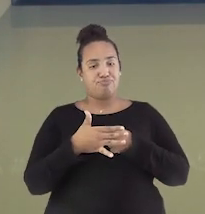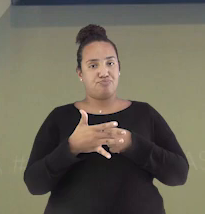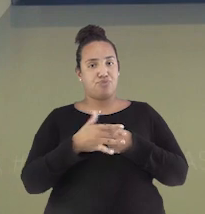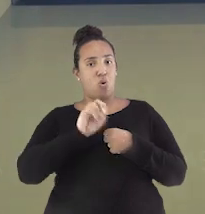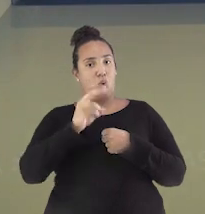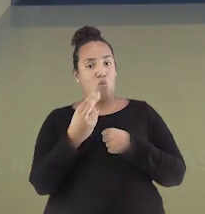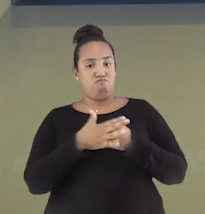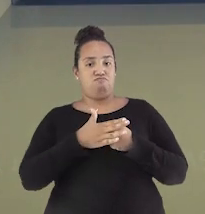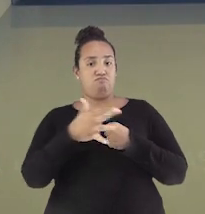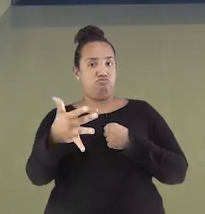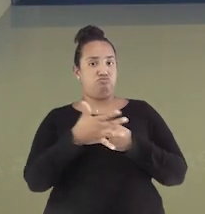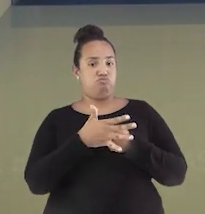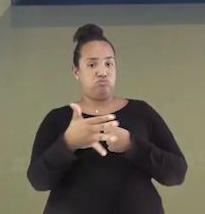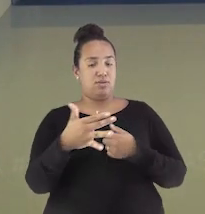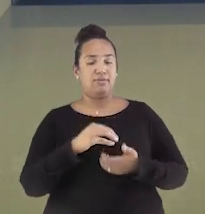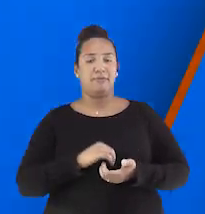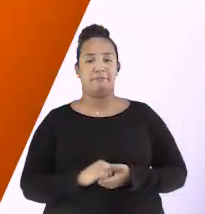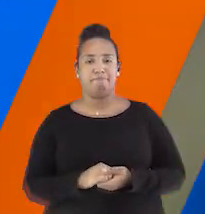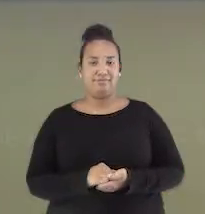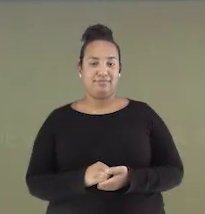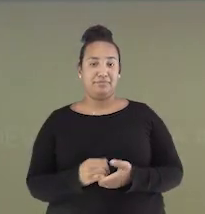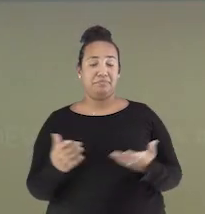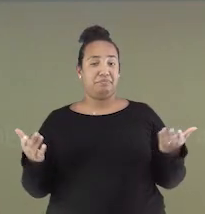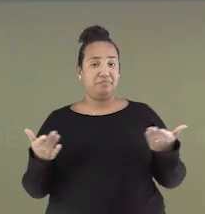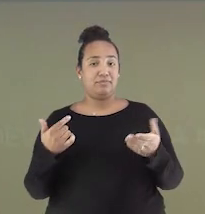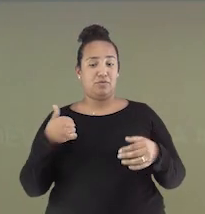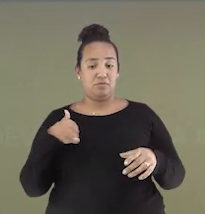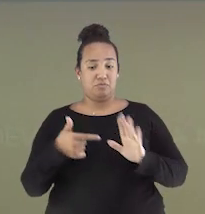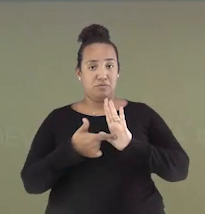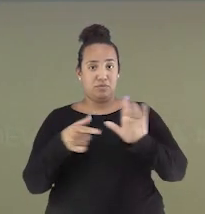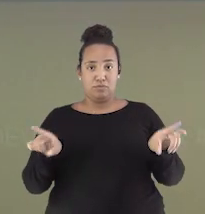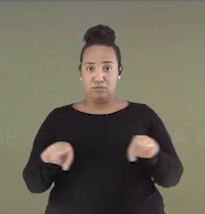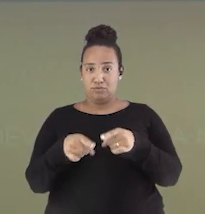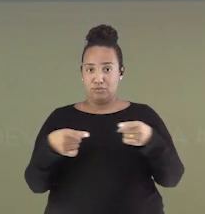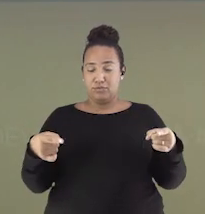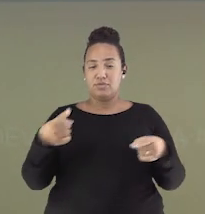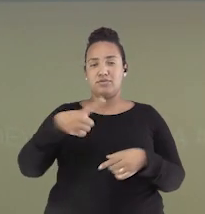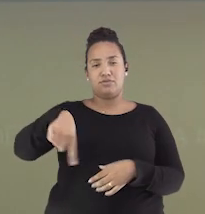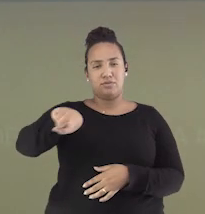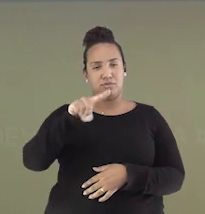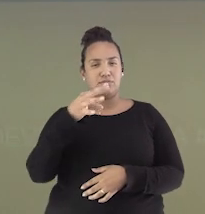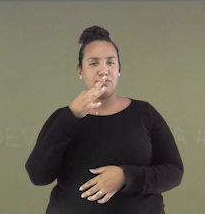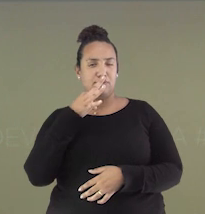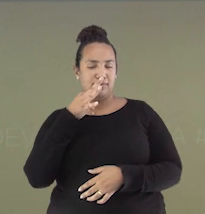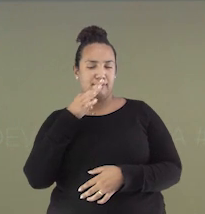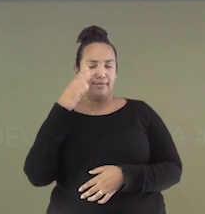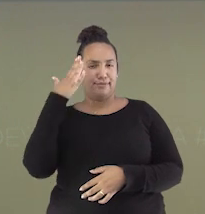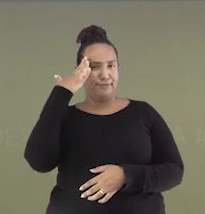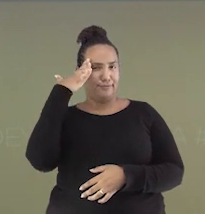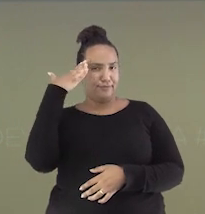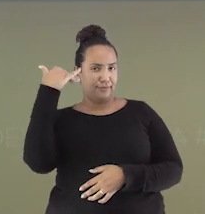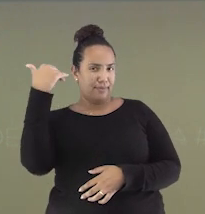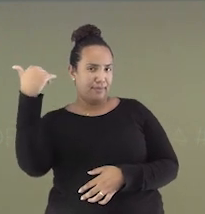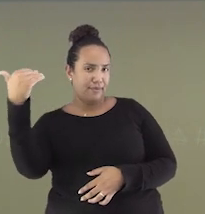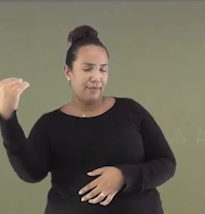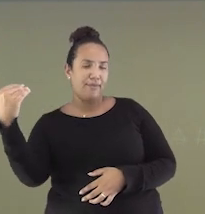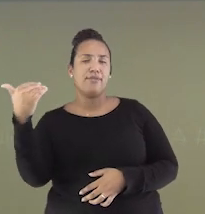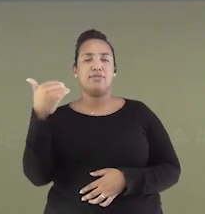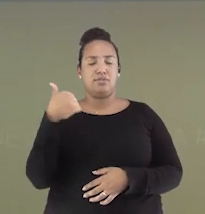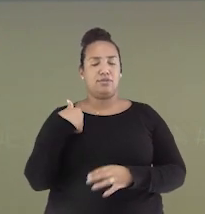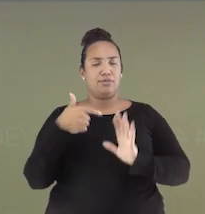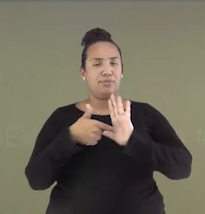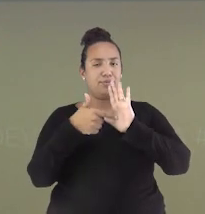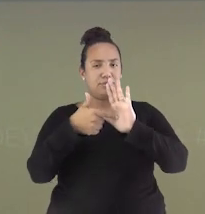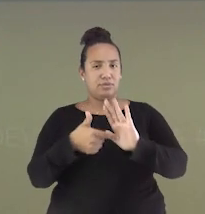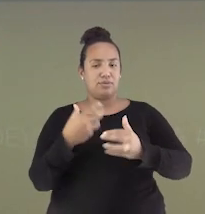na prática principalmente a parte do grave agudo eu vou tocar aqui uma música que acredito que a maioria de vocês conheça tá fazendo o